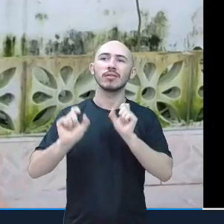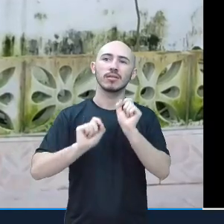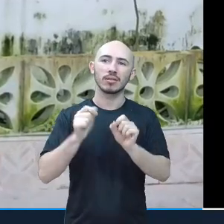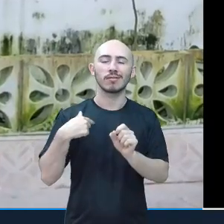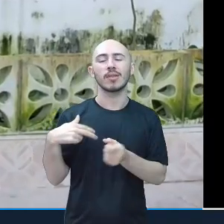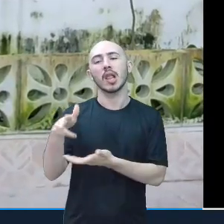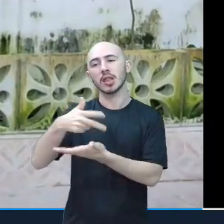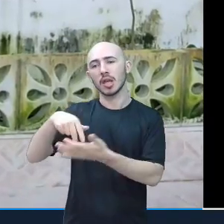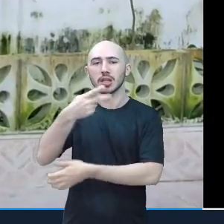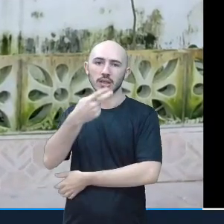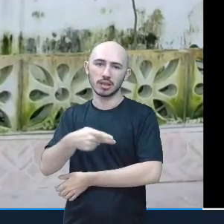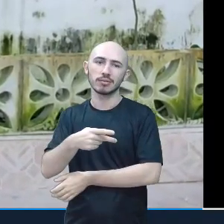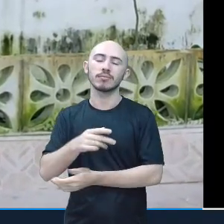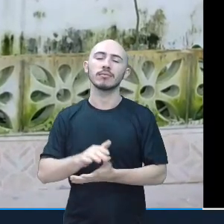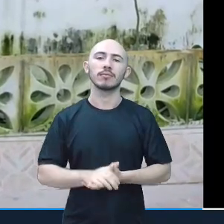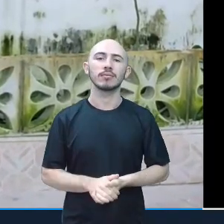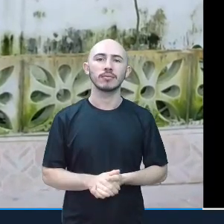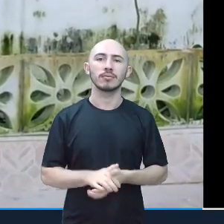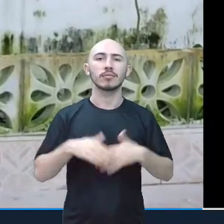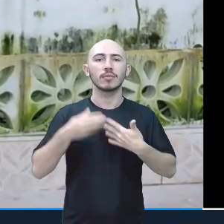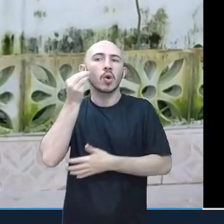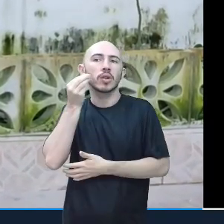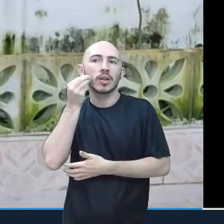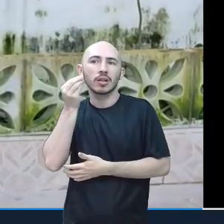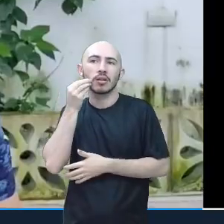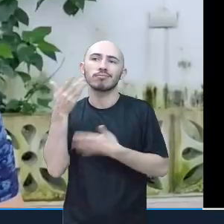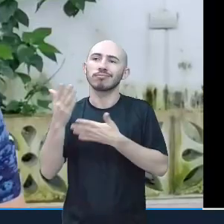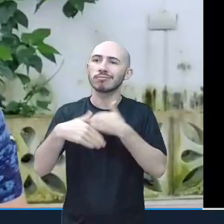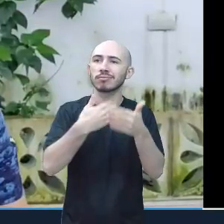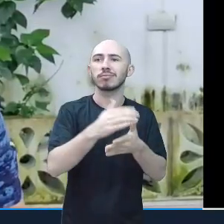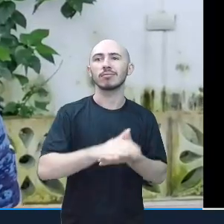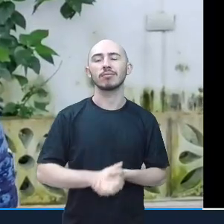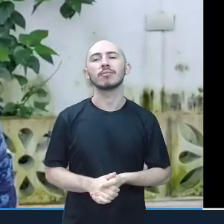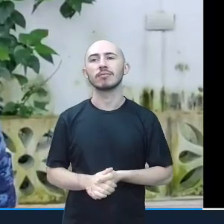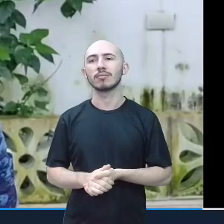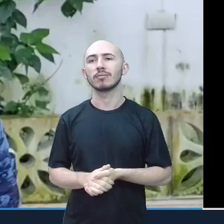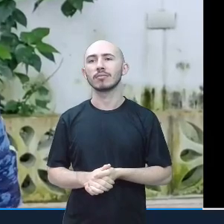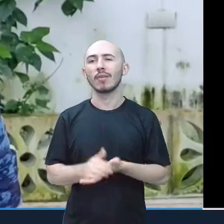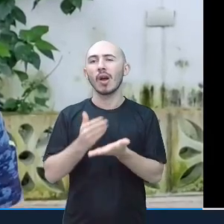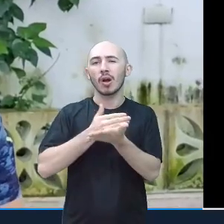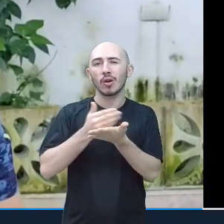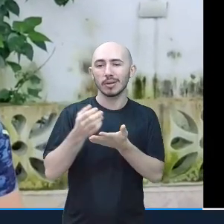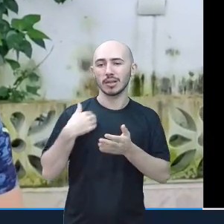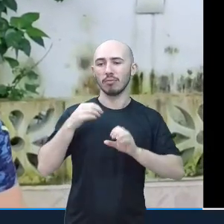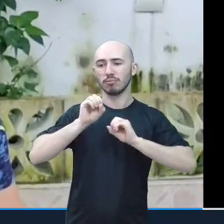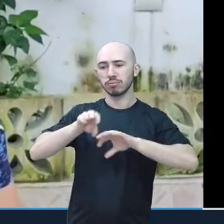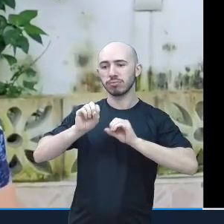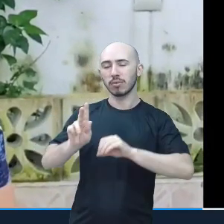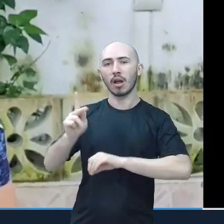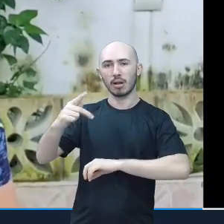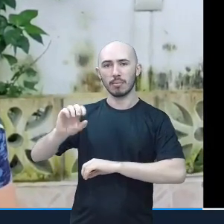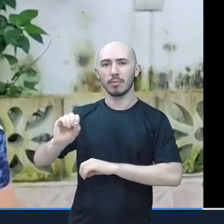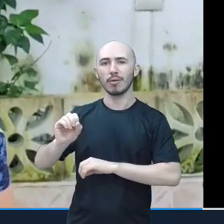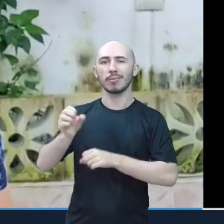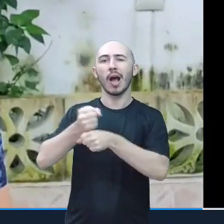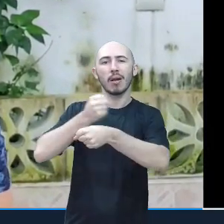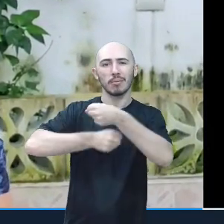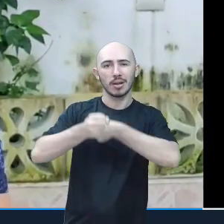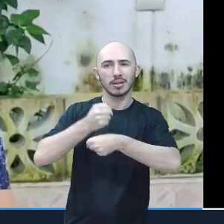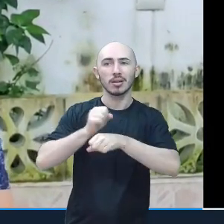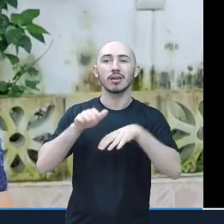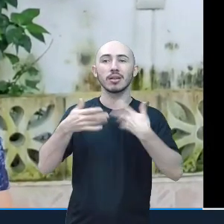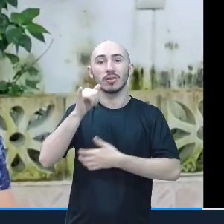dança aqui e buscando mais público. Então, eu comecei a dar aula de K-pop aqui no final do ano passado. Então, se você é